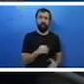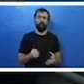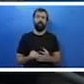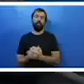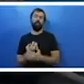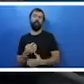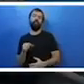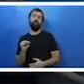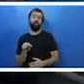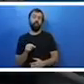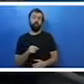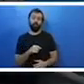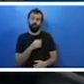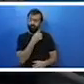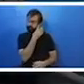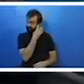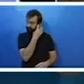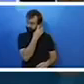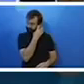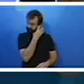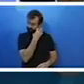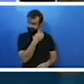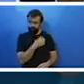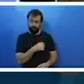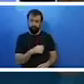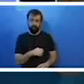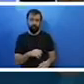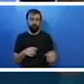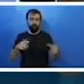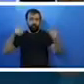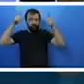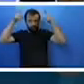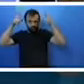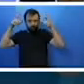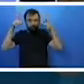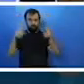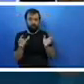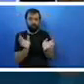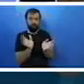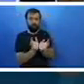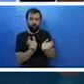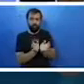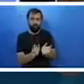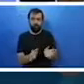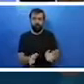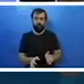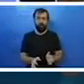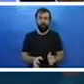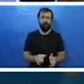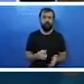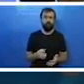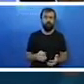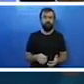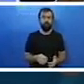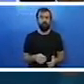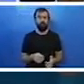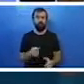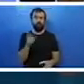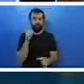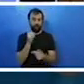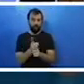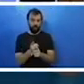aconteceu? Os representantes da coroa, além de terem suspendido a derrama, também descobriram que